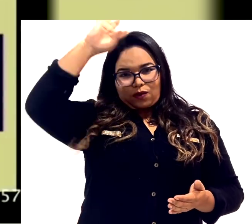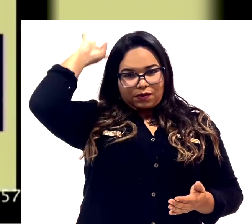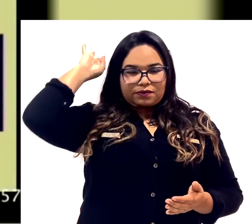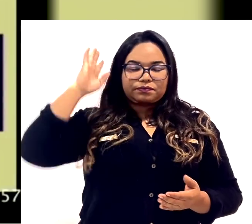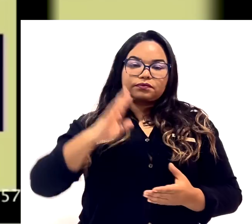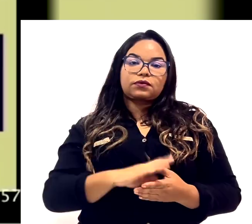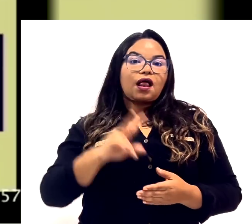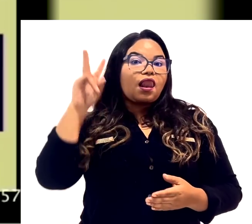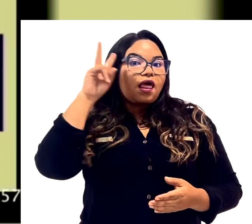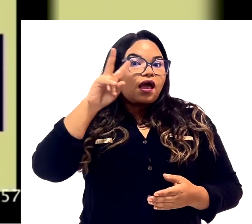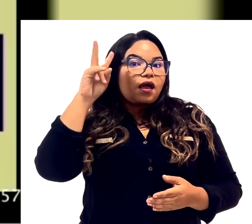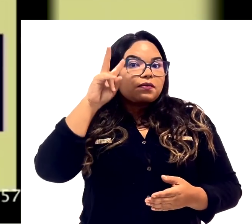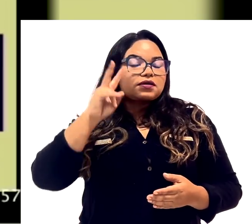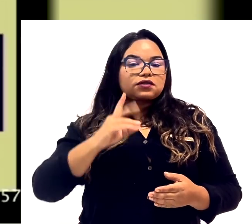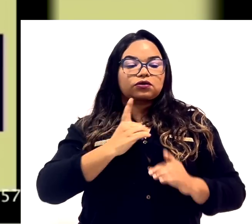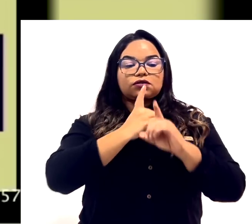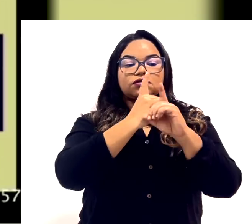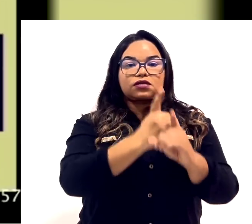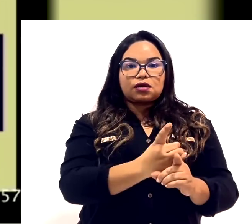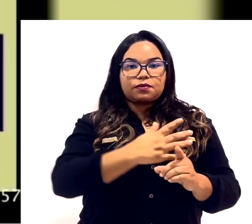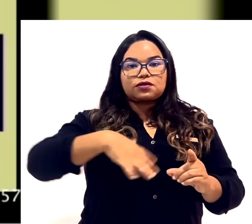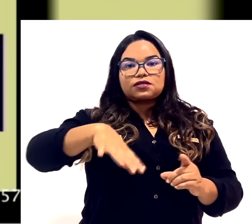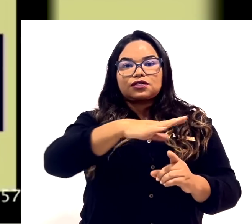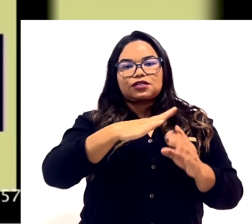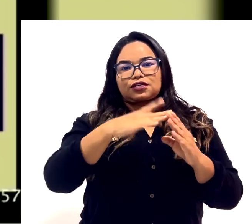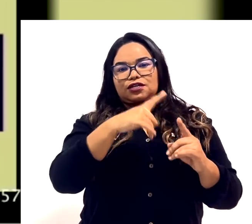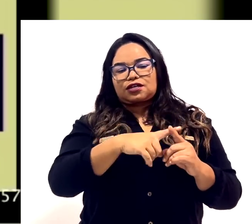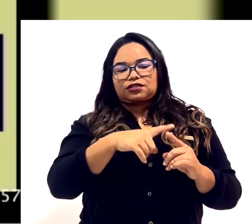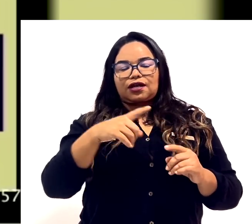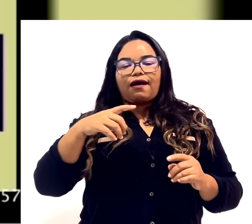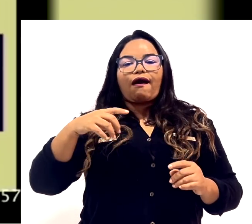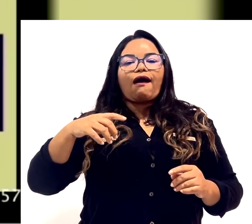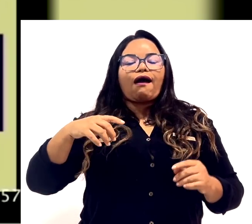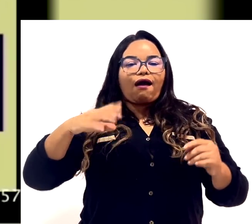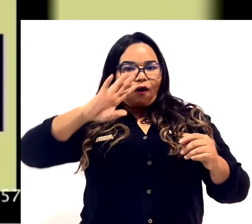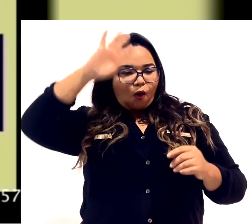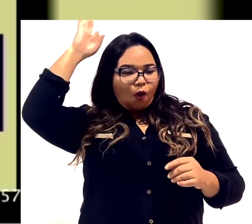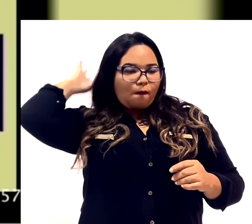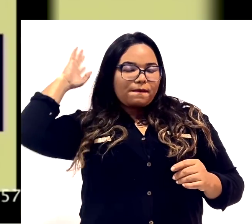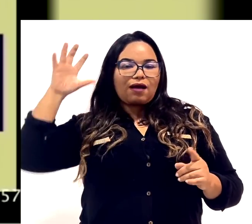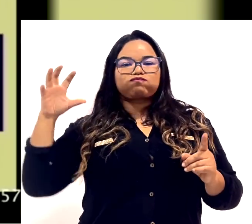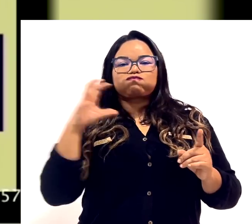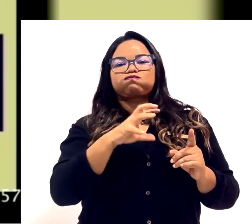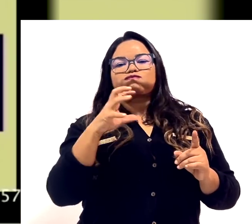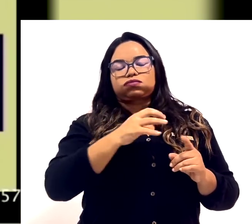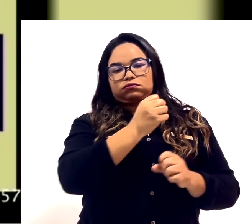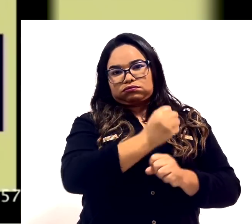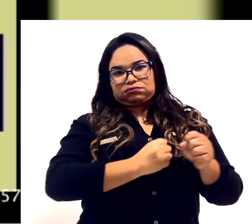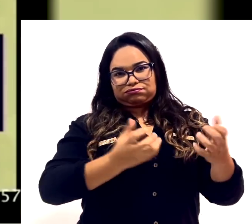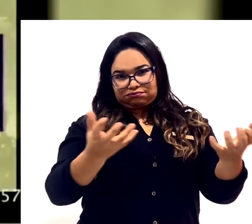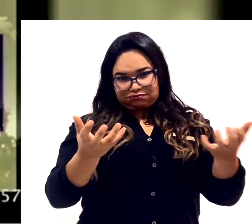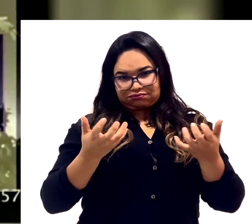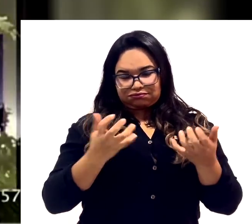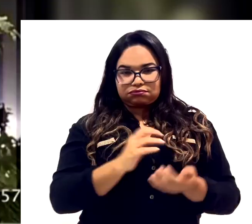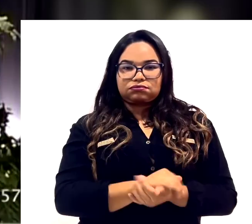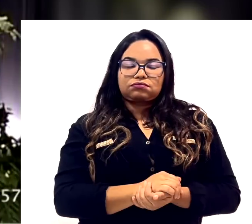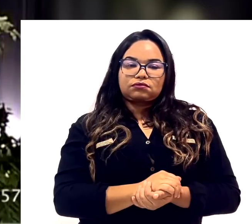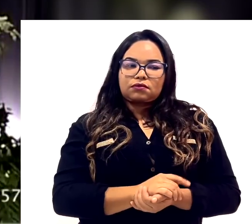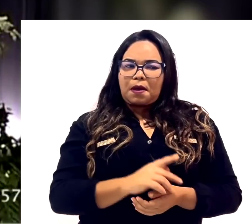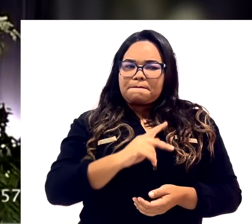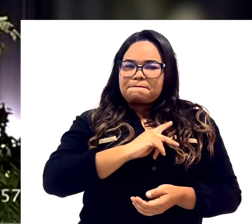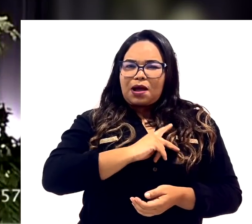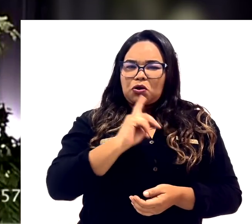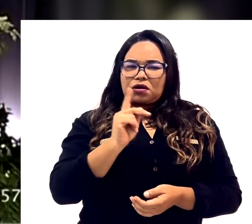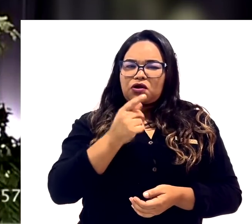represálias. Lembrem-se que a igreja cristã estava sendo perseguida por Roma. Uma outra citação. Portanto, Paulo não diz: